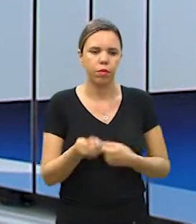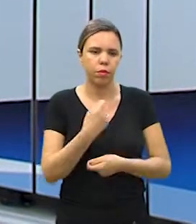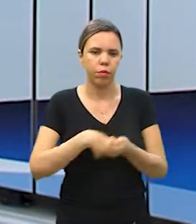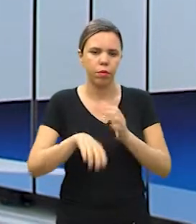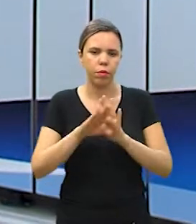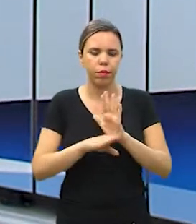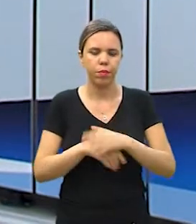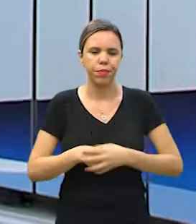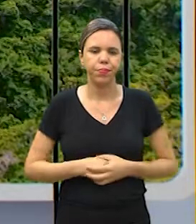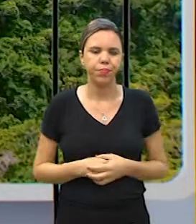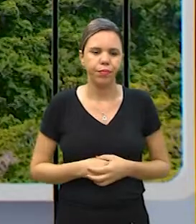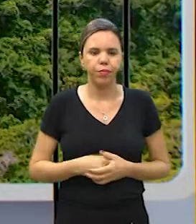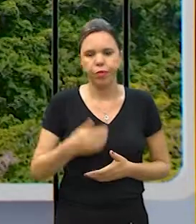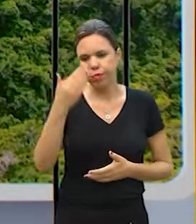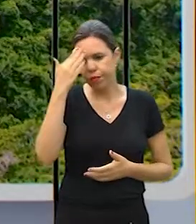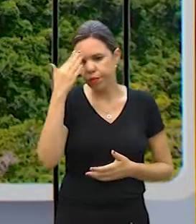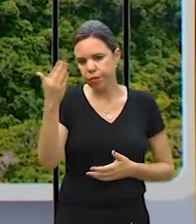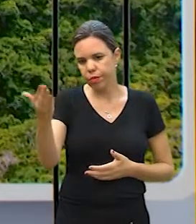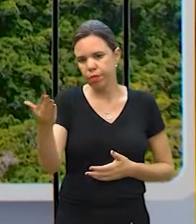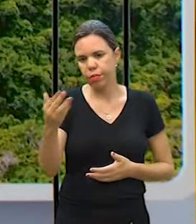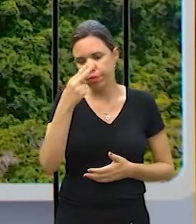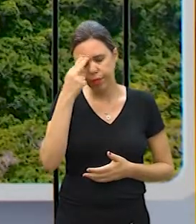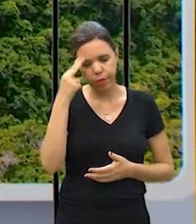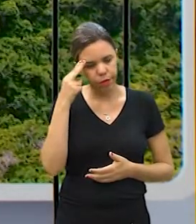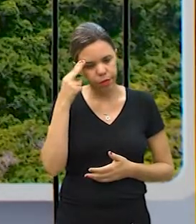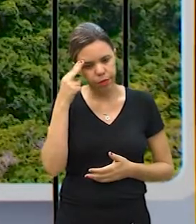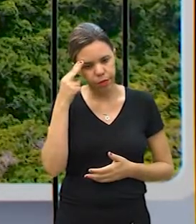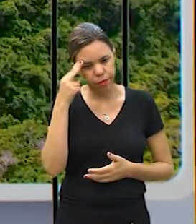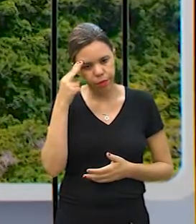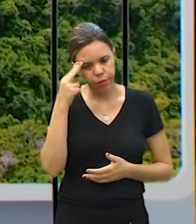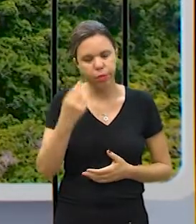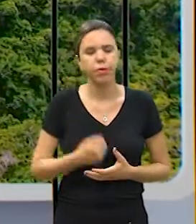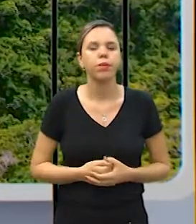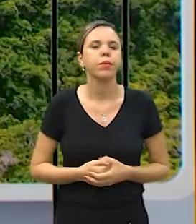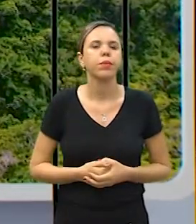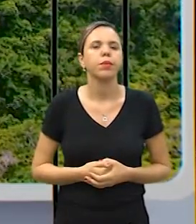ao Questão de Ordem. Eu aqui agradeço, Gabriel,